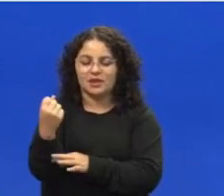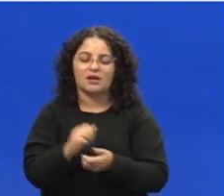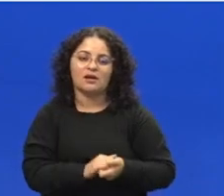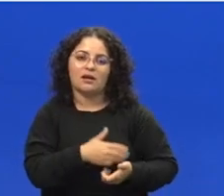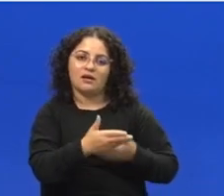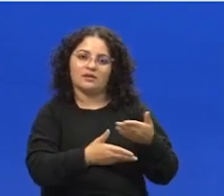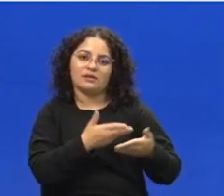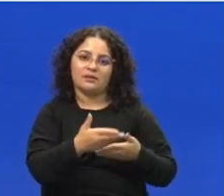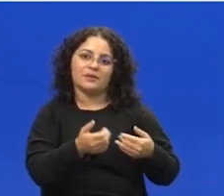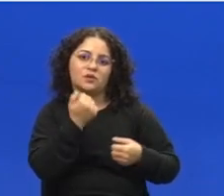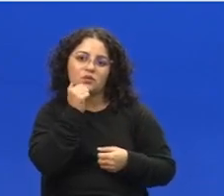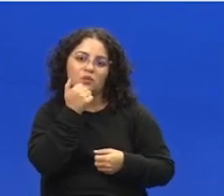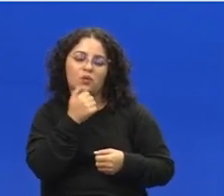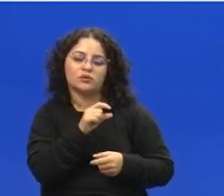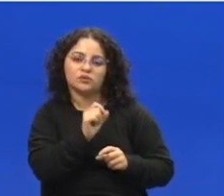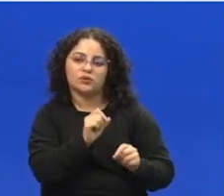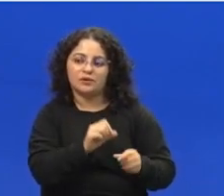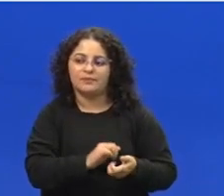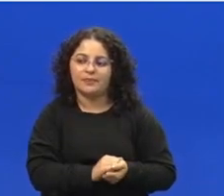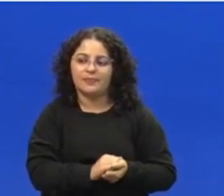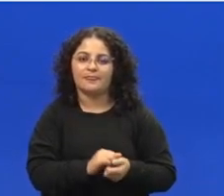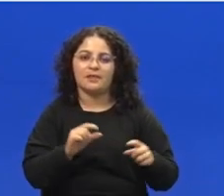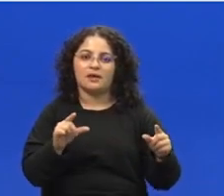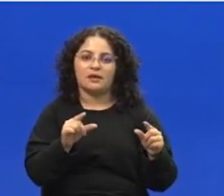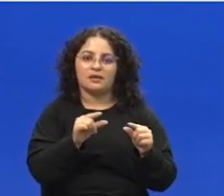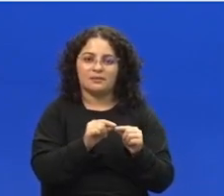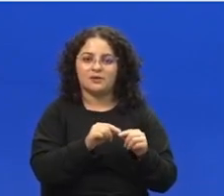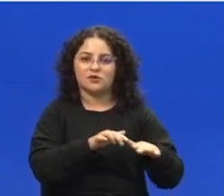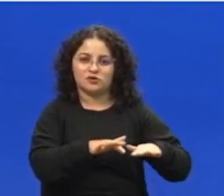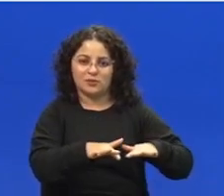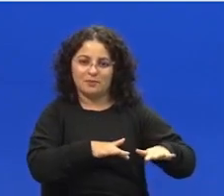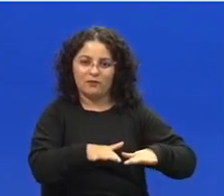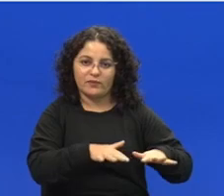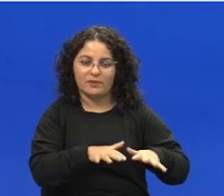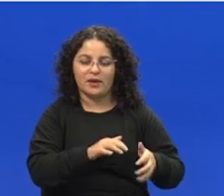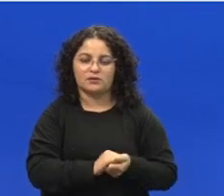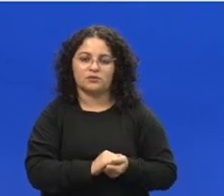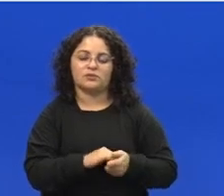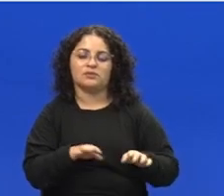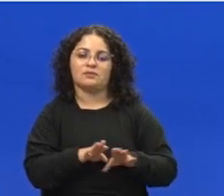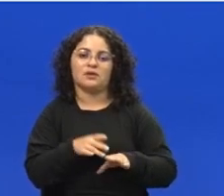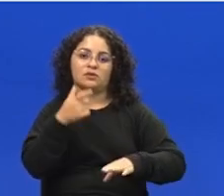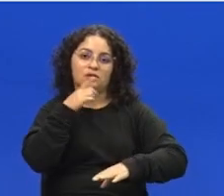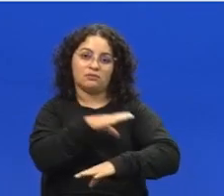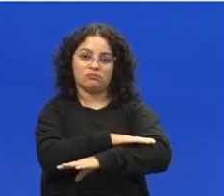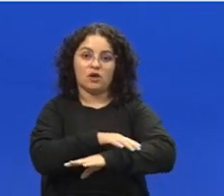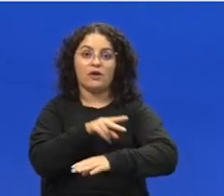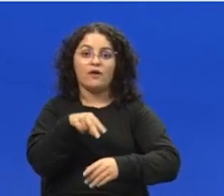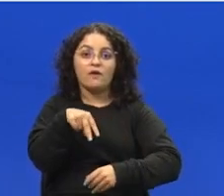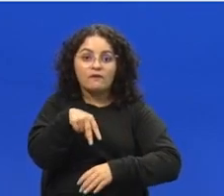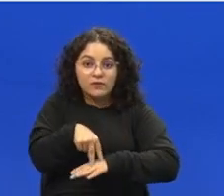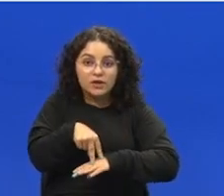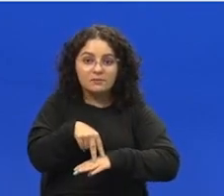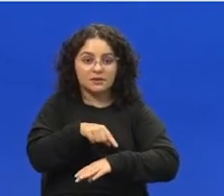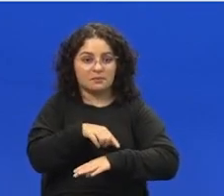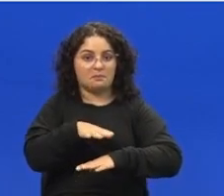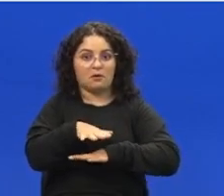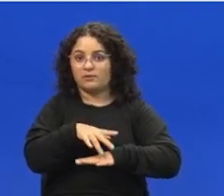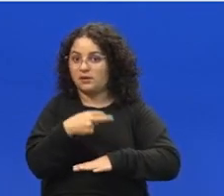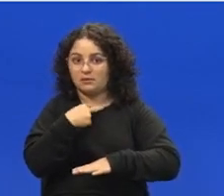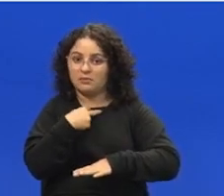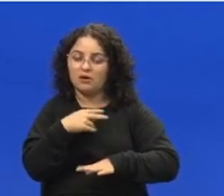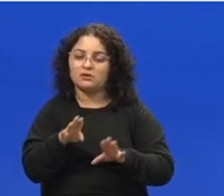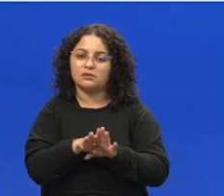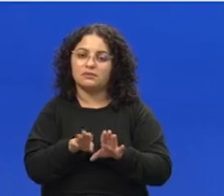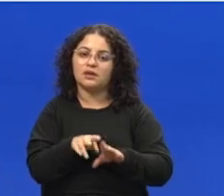então, desta fratura será a redução anatômica, promover a estabilidade do segmento ósseo, preservação do